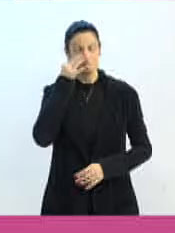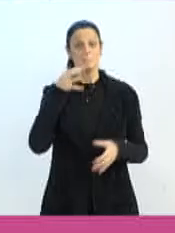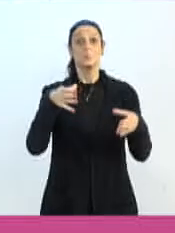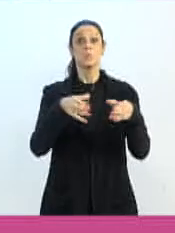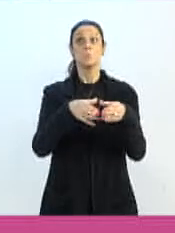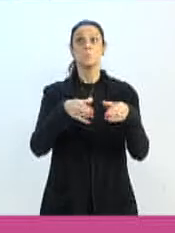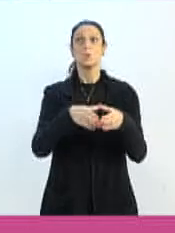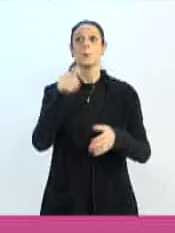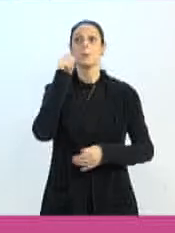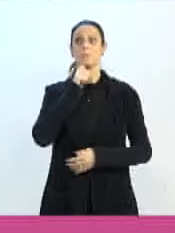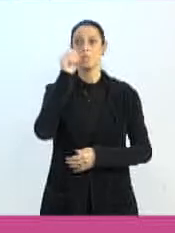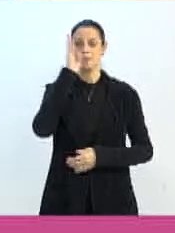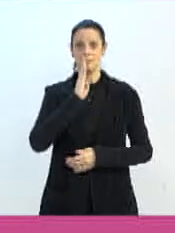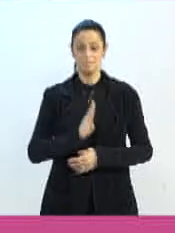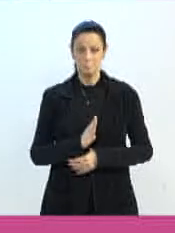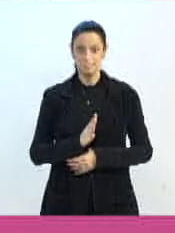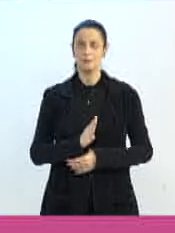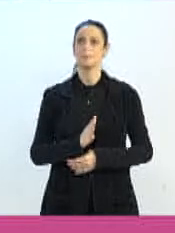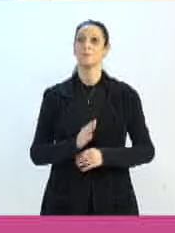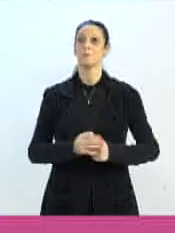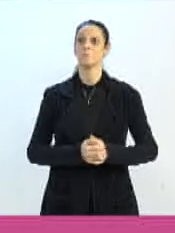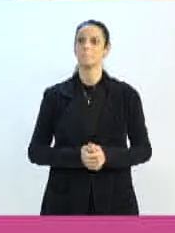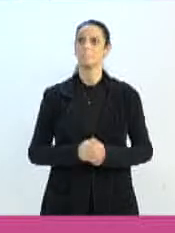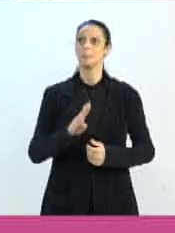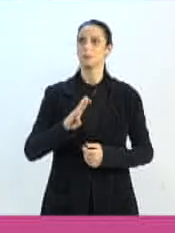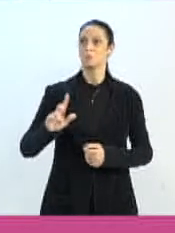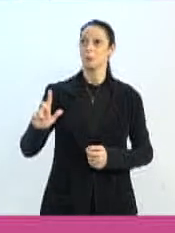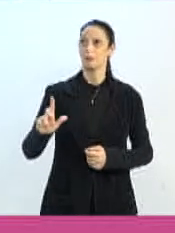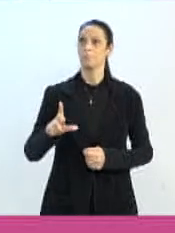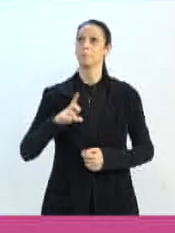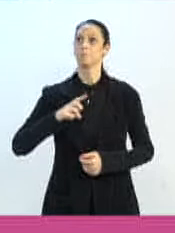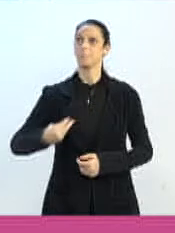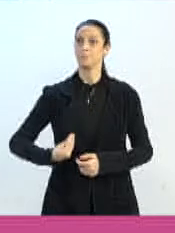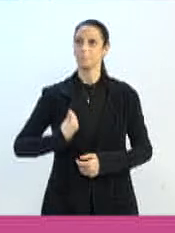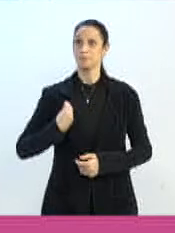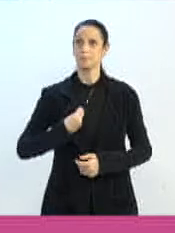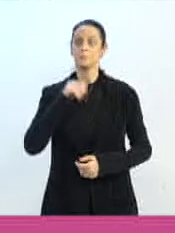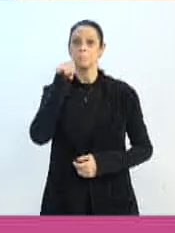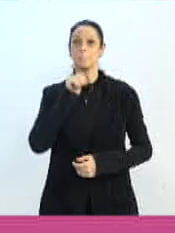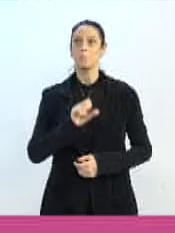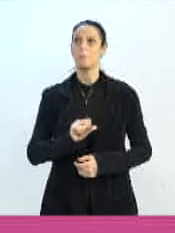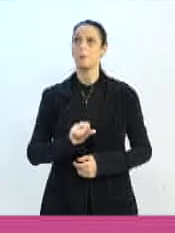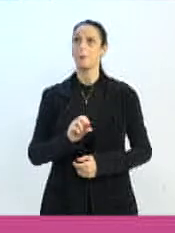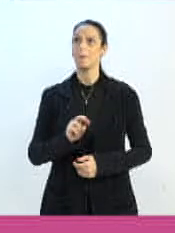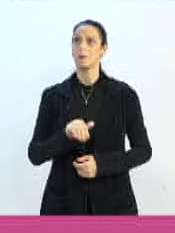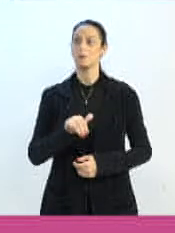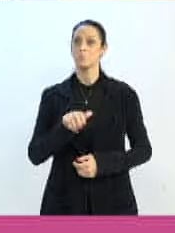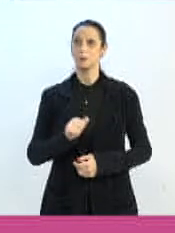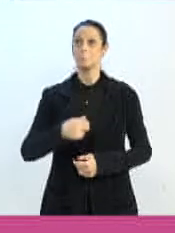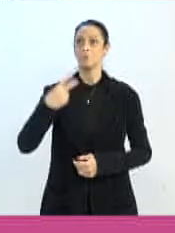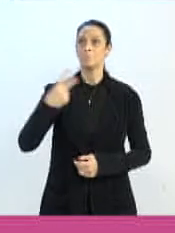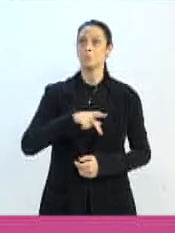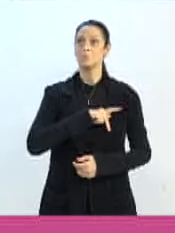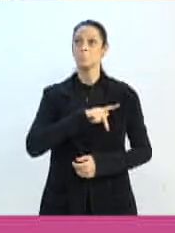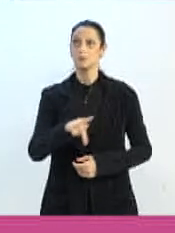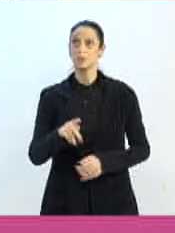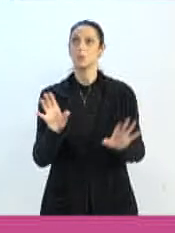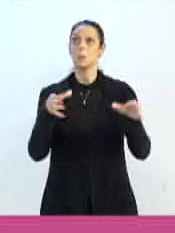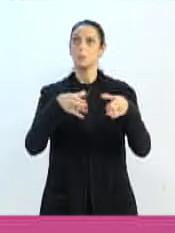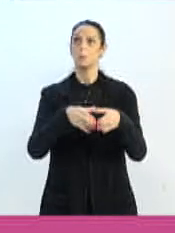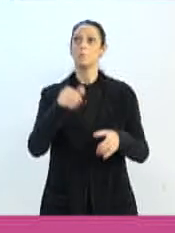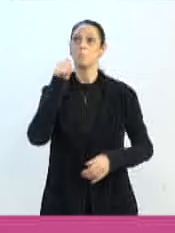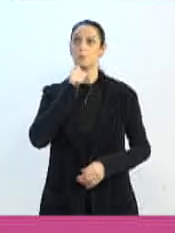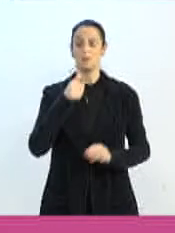o Núcleo Blumenau, que teve a incrível presença da Sônia Regis Souza, vice-presidente do Grupo Mulheres do